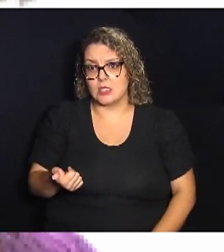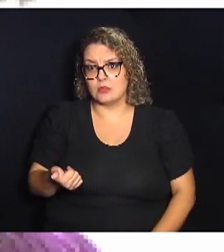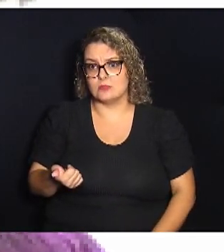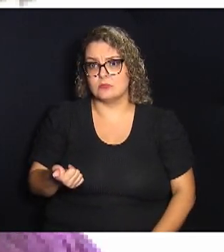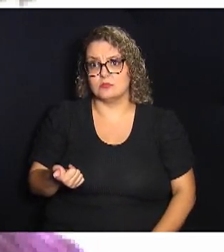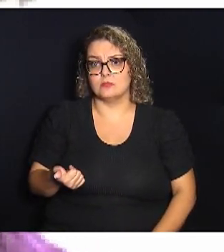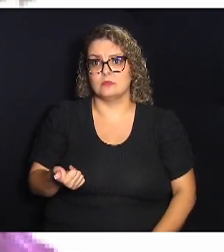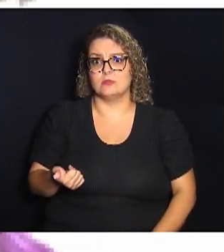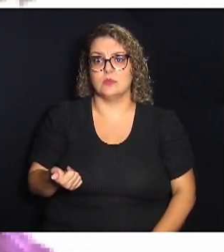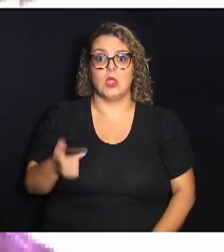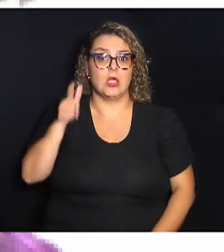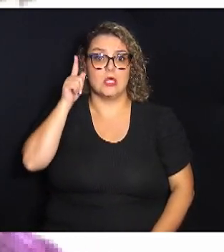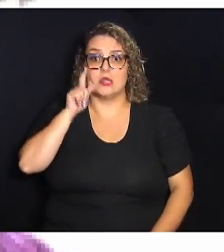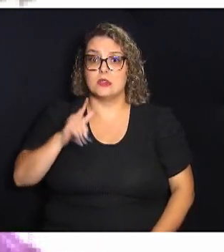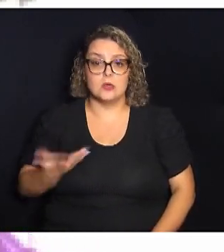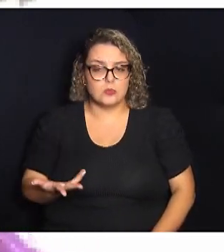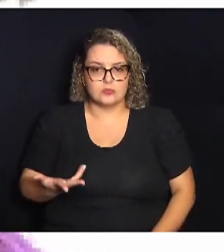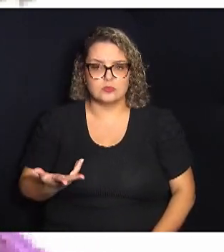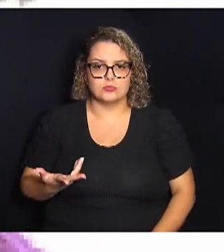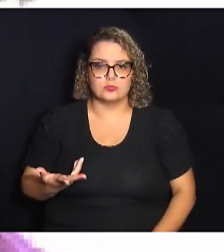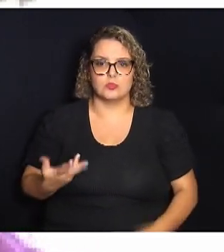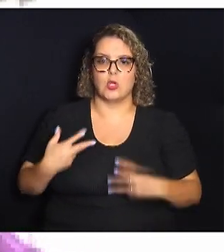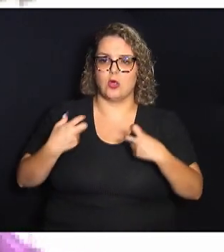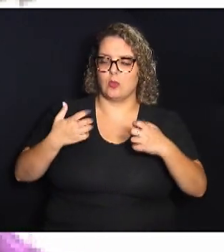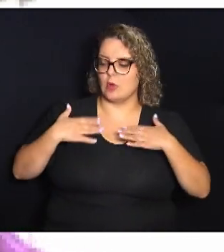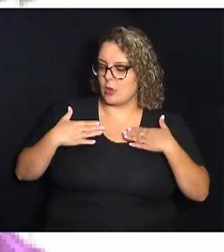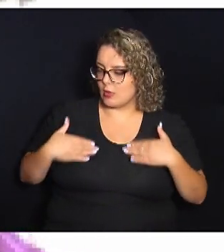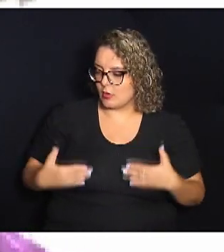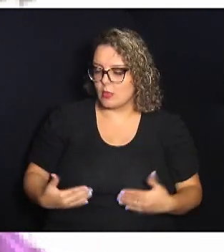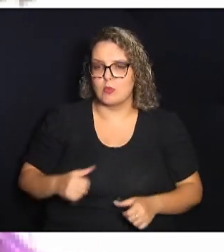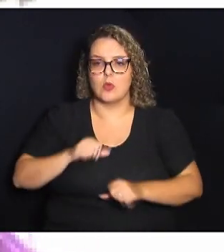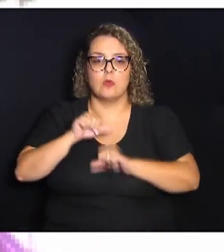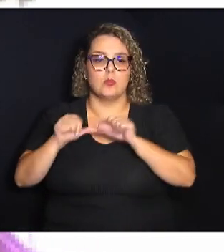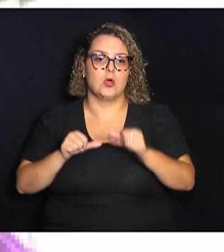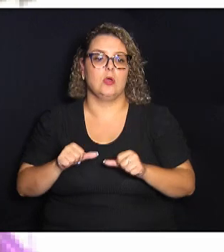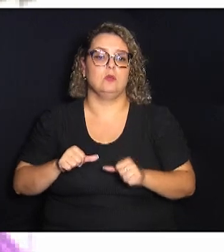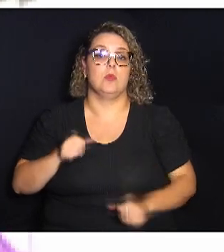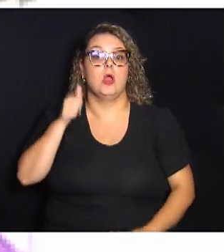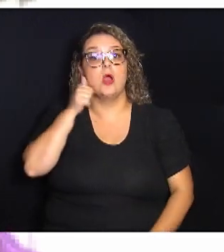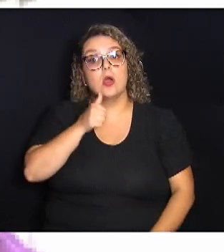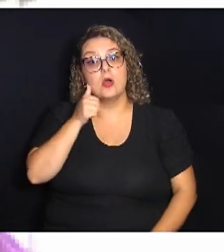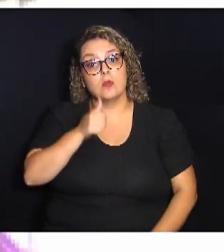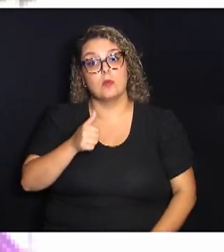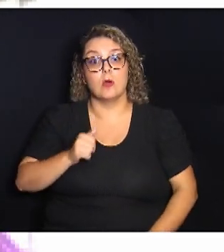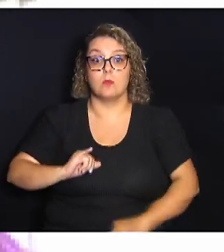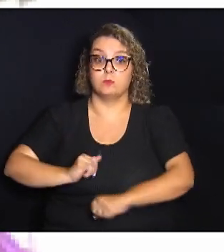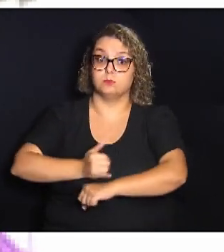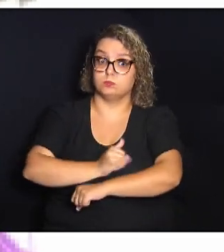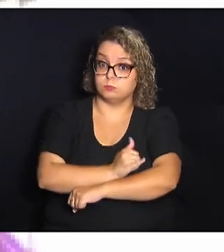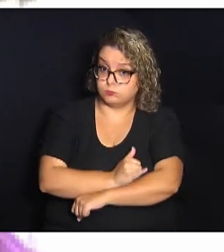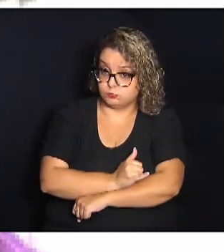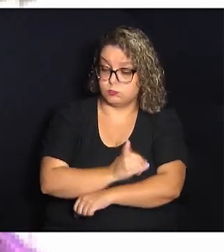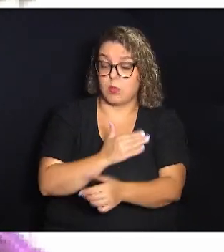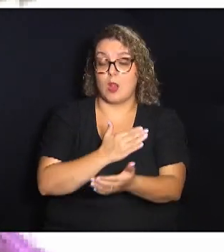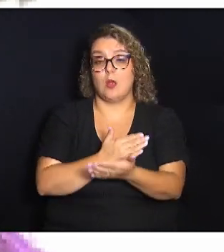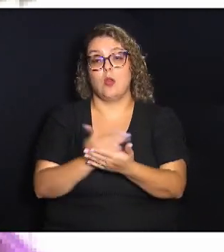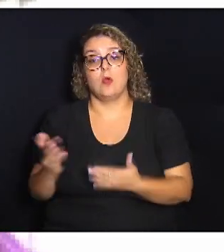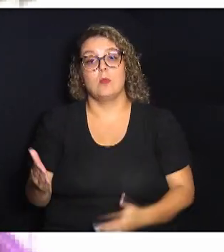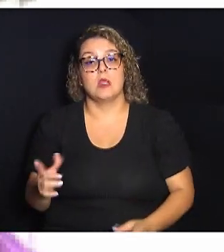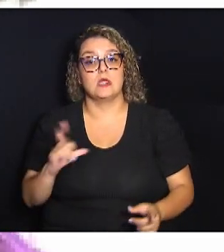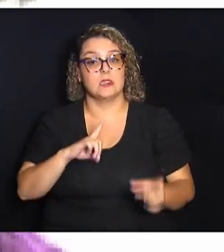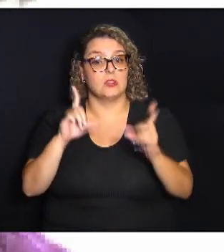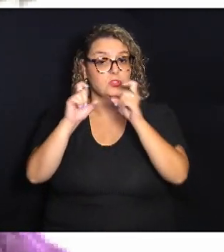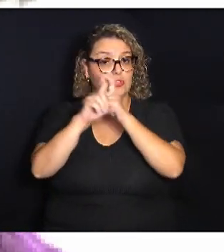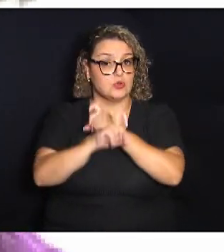de não conseguir se reconhecer, né? O corpo modifica, as mulheres geralmente elas engordam, elas começam a ter muita dificuldade